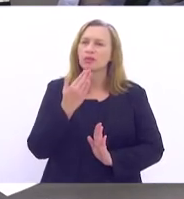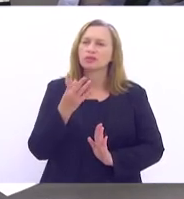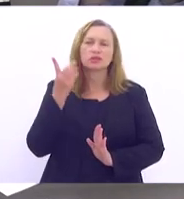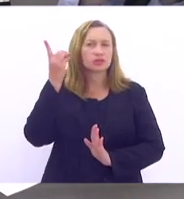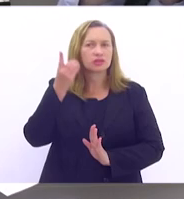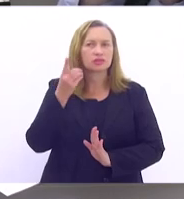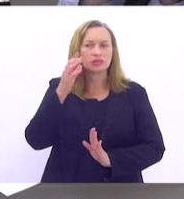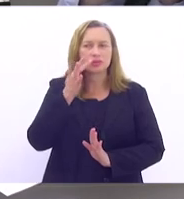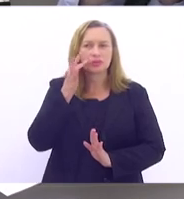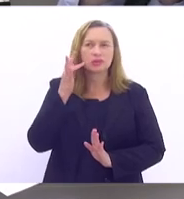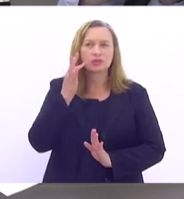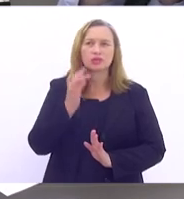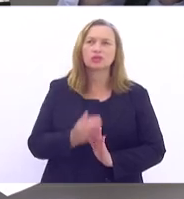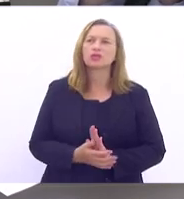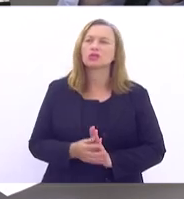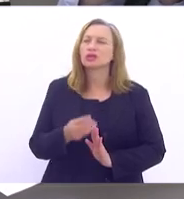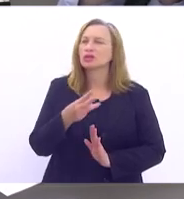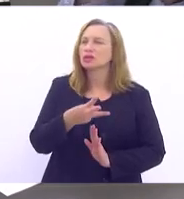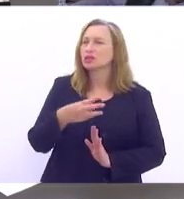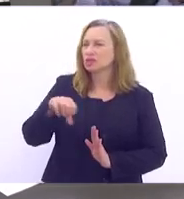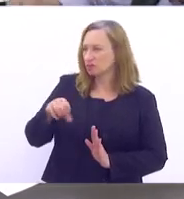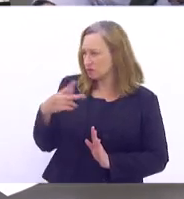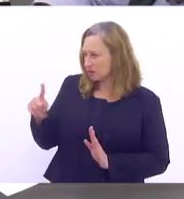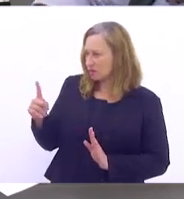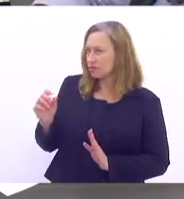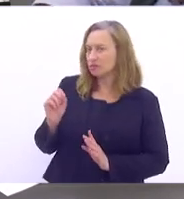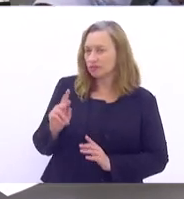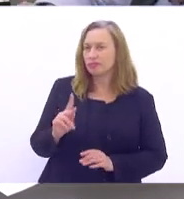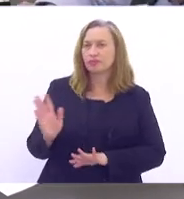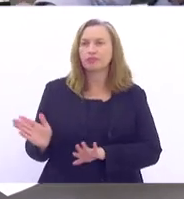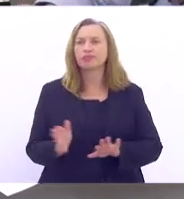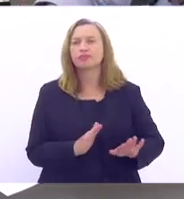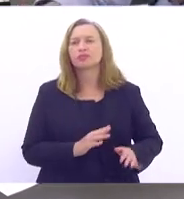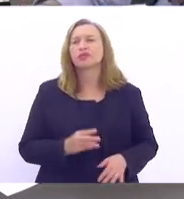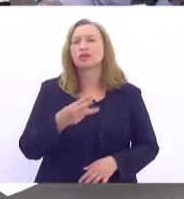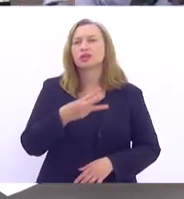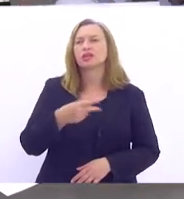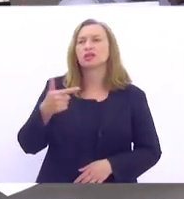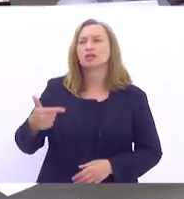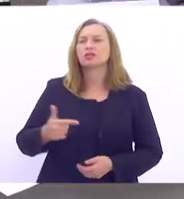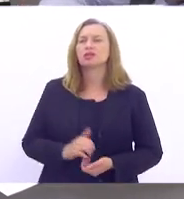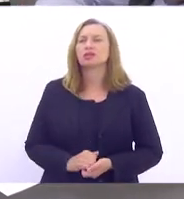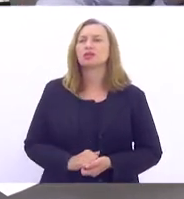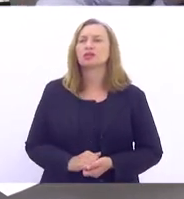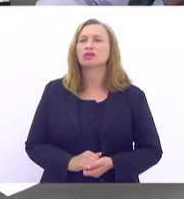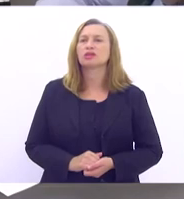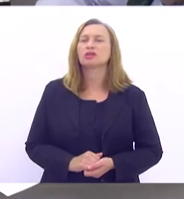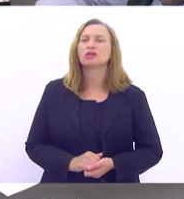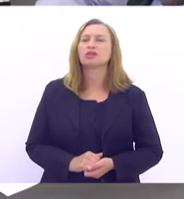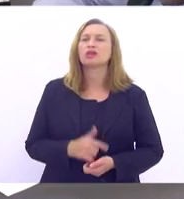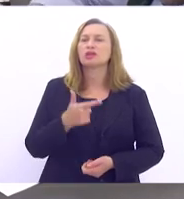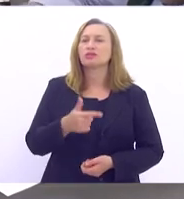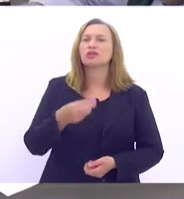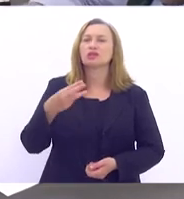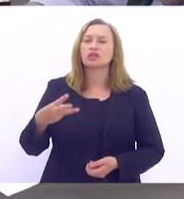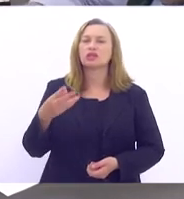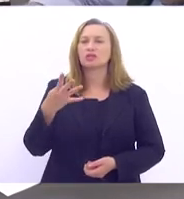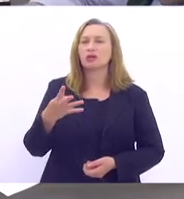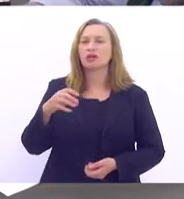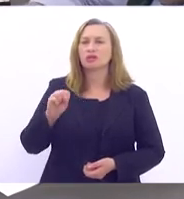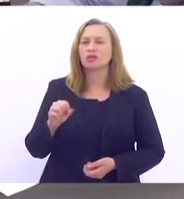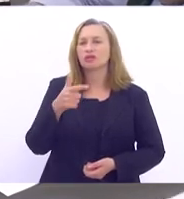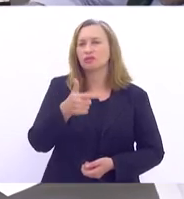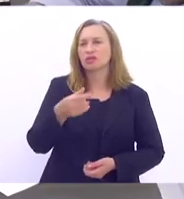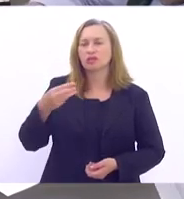deputado Serafino. De Vossa Excelência, é o 39, deputado? É o 39. Então, 32. Projeto de lei 2348 de